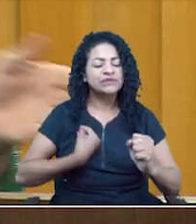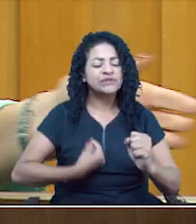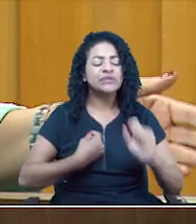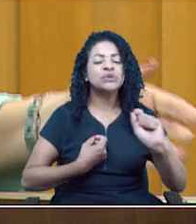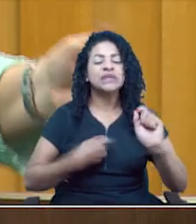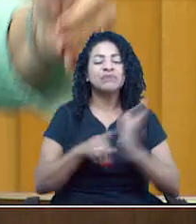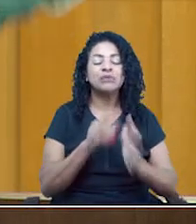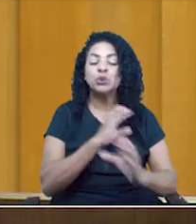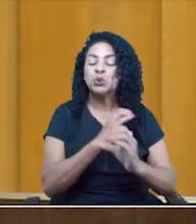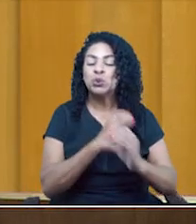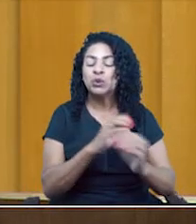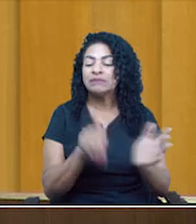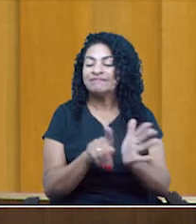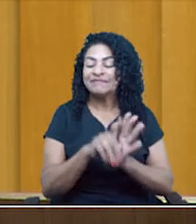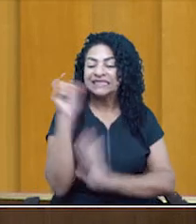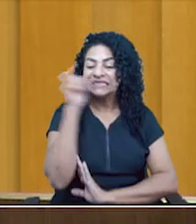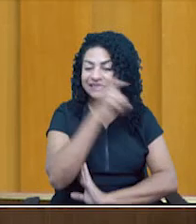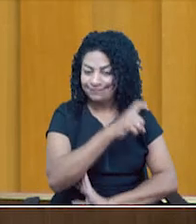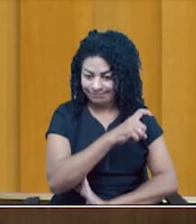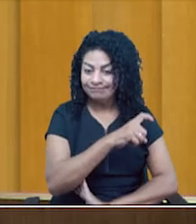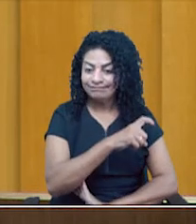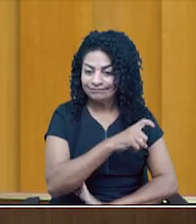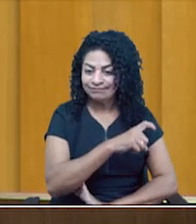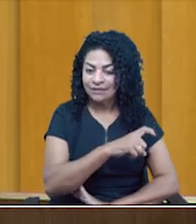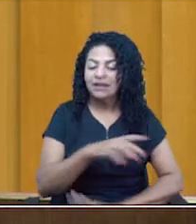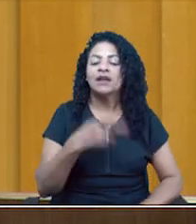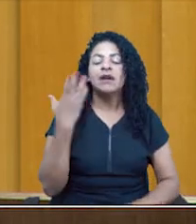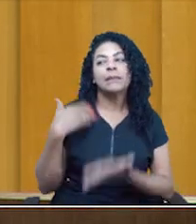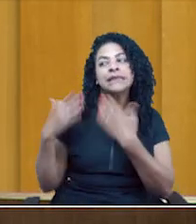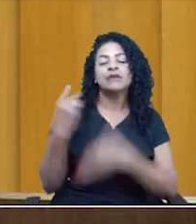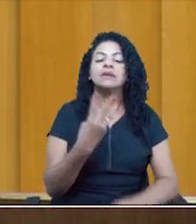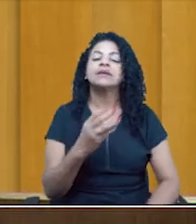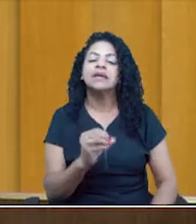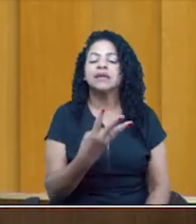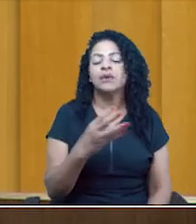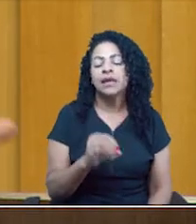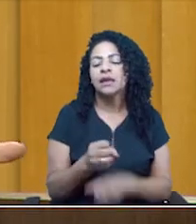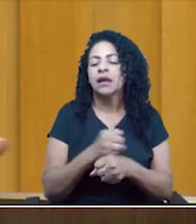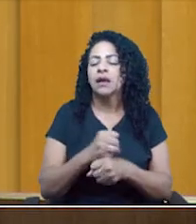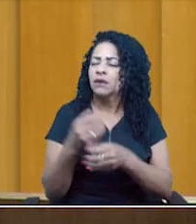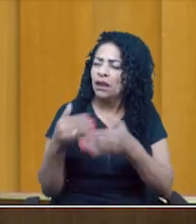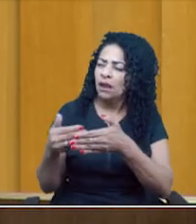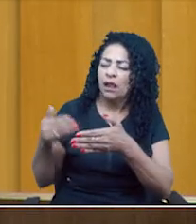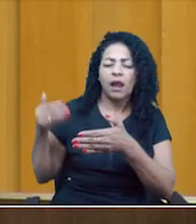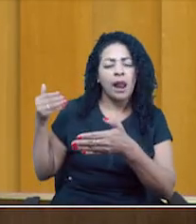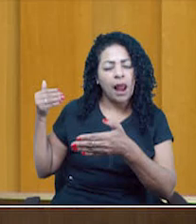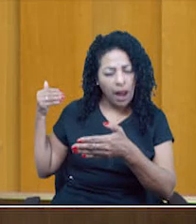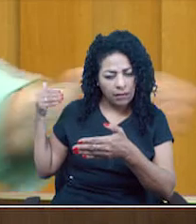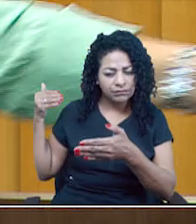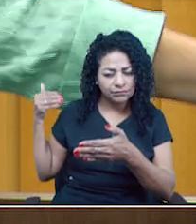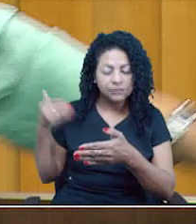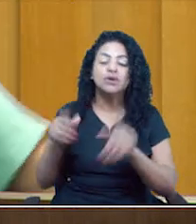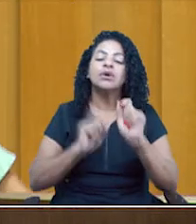Nós falávamos 30, 40 anos atrás em nos comunicarmos via telefone. Eu